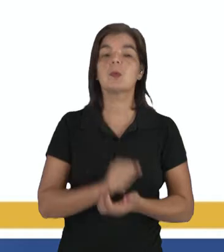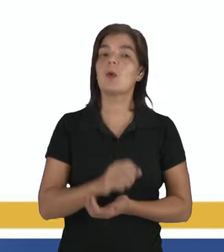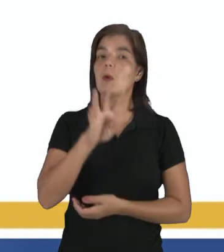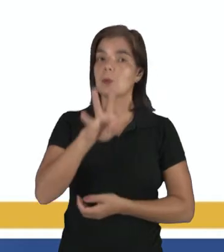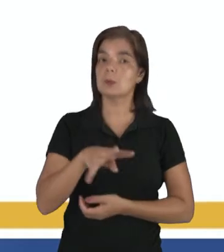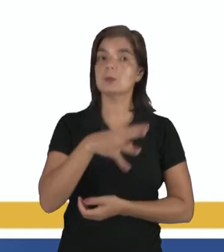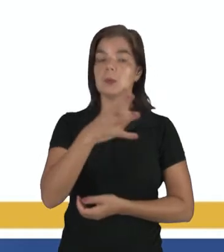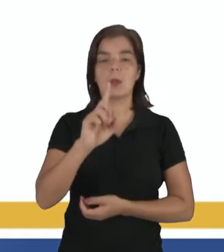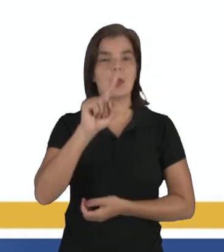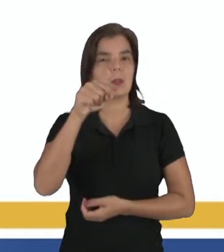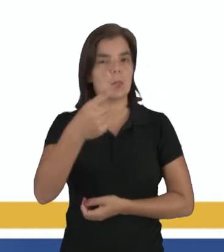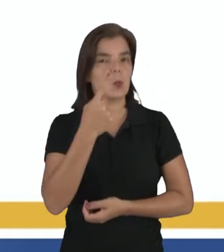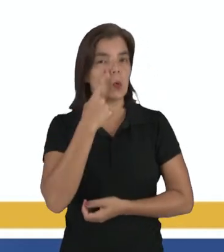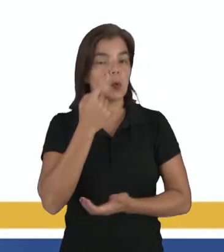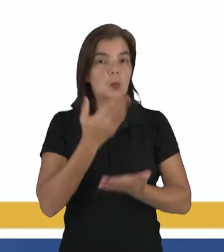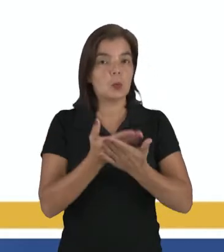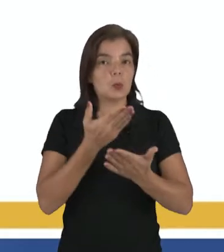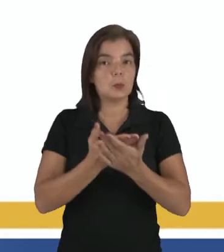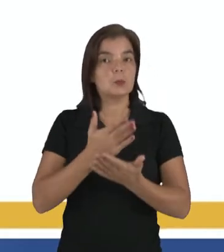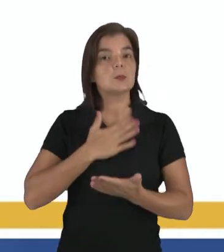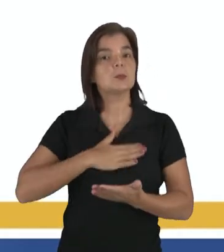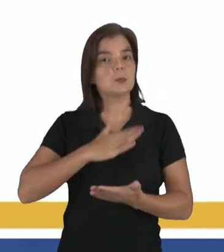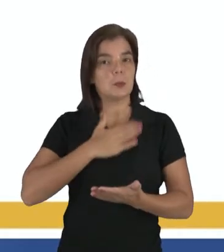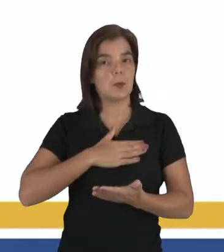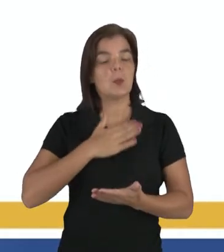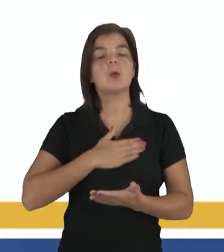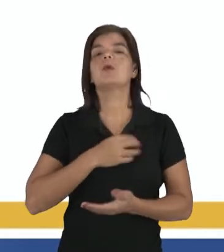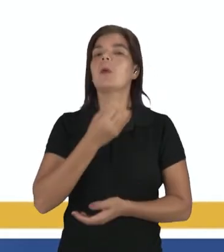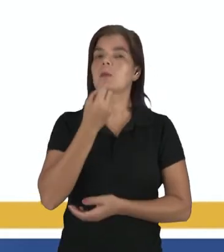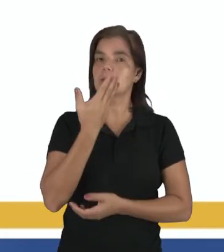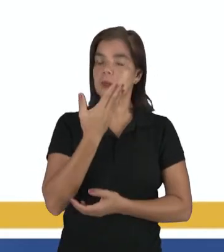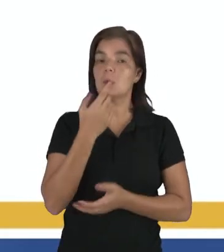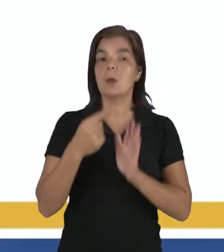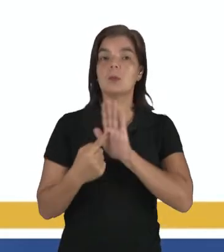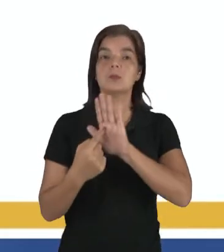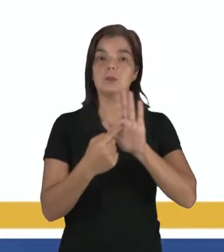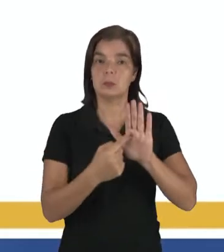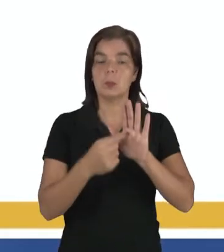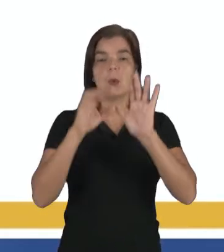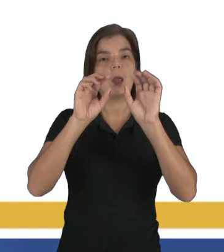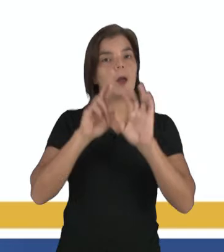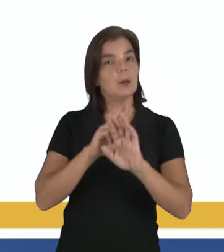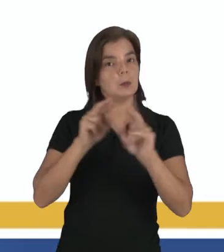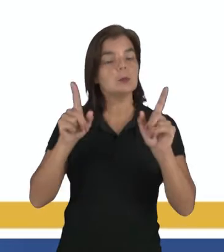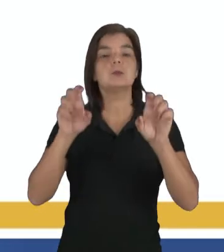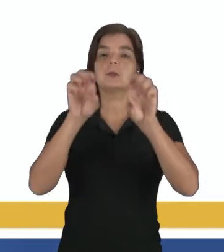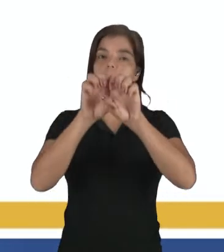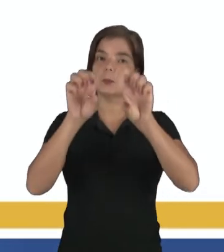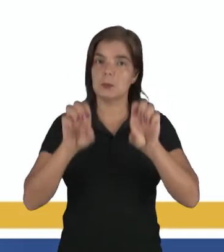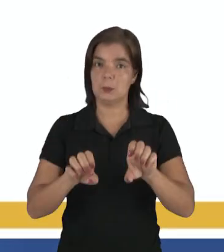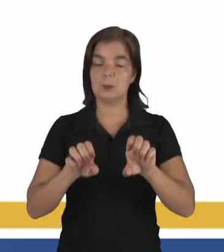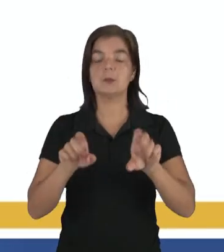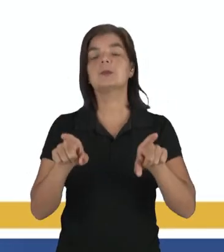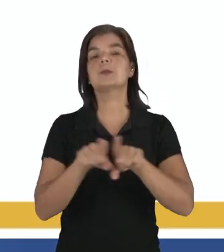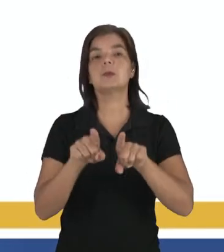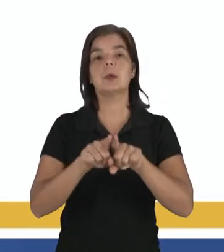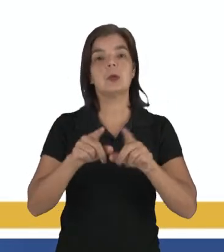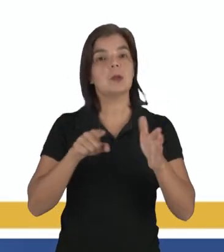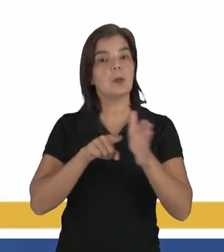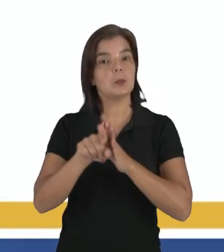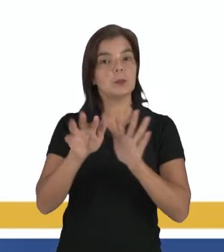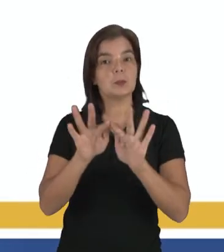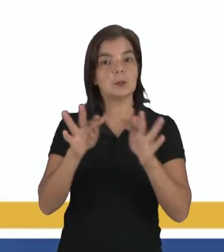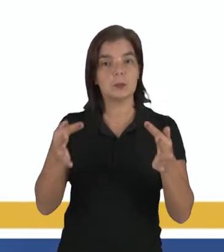esse quadro, depois olhem e estudem com cautela esse quadro, que ele é bem interessante, mostra para vocês bem a diferença de estrutura aí entre